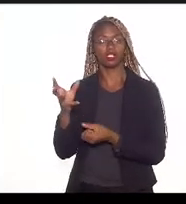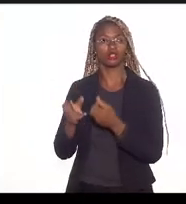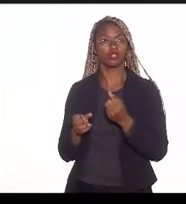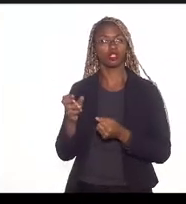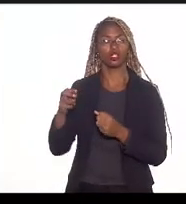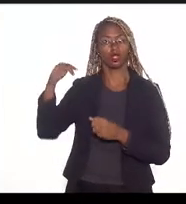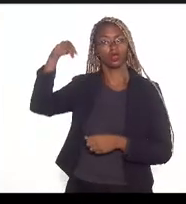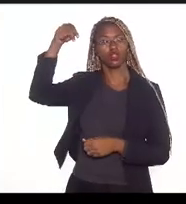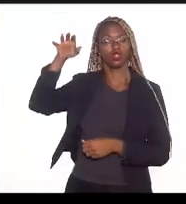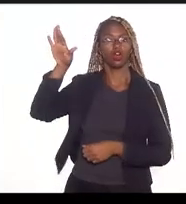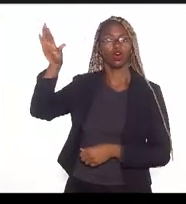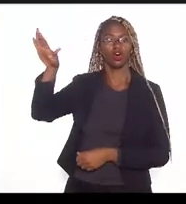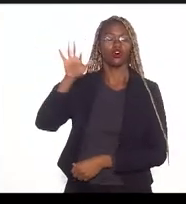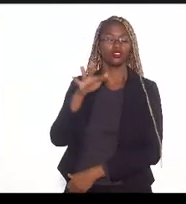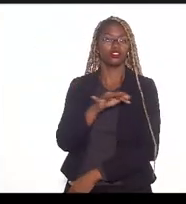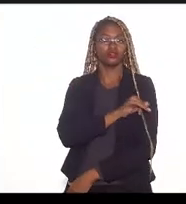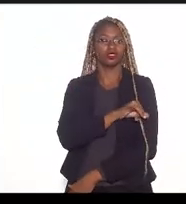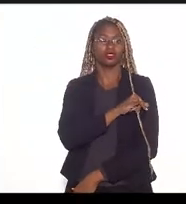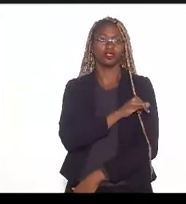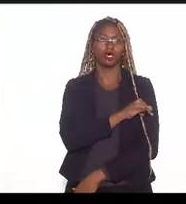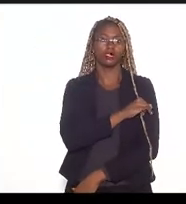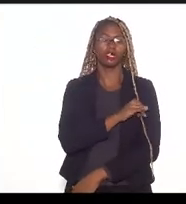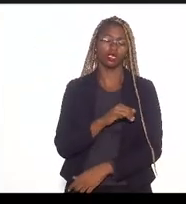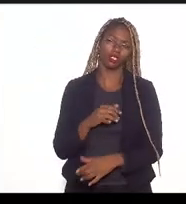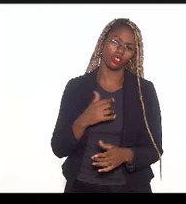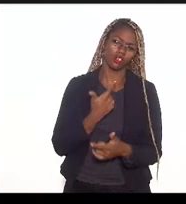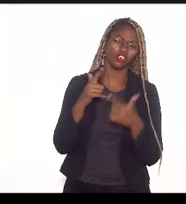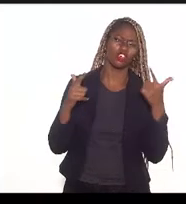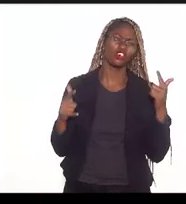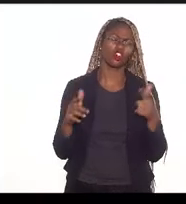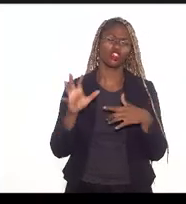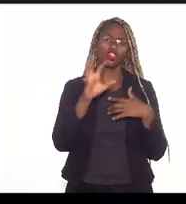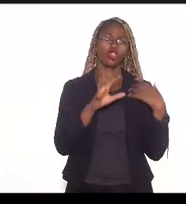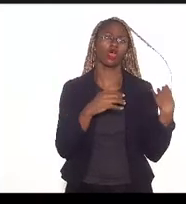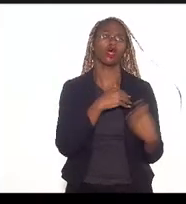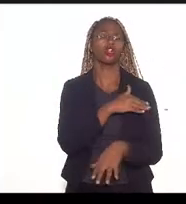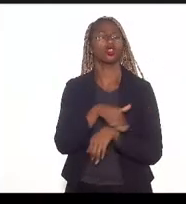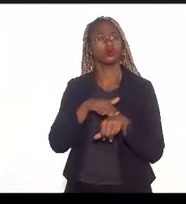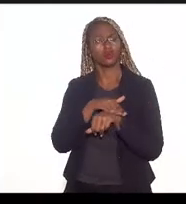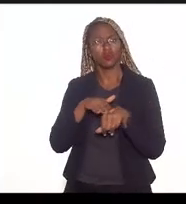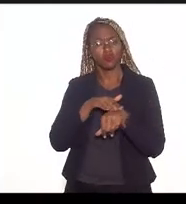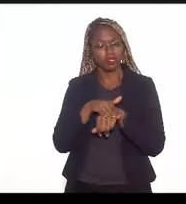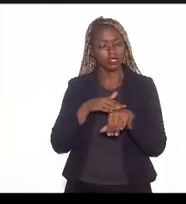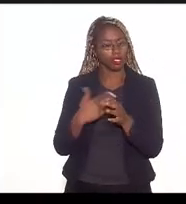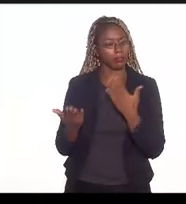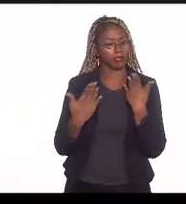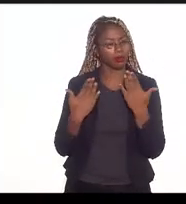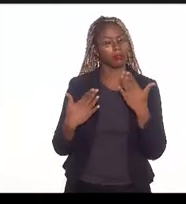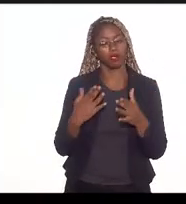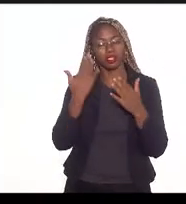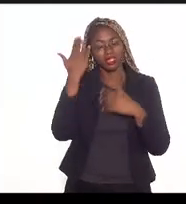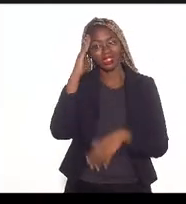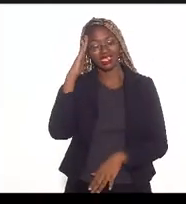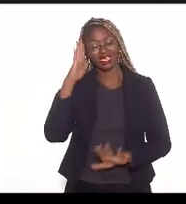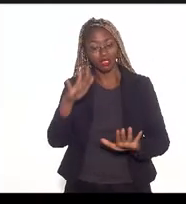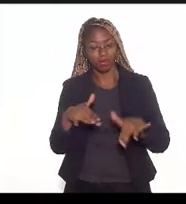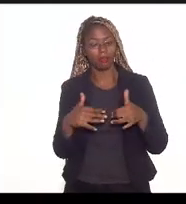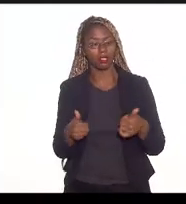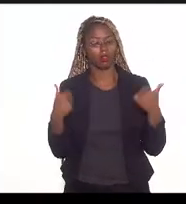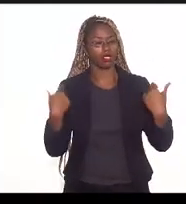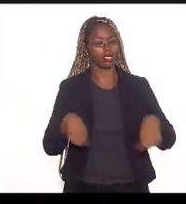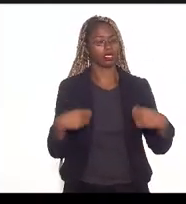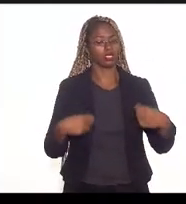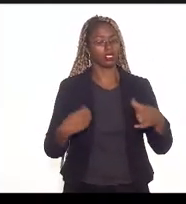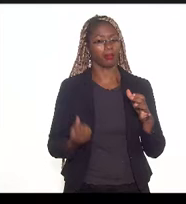São Gonçalo e Itaboraí. São alguns dos segmentos que a gente está em conversa para entender um pouquinho da necessidade dessa